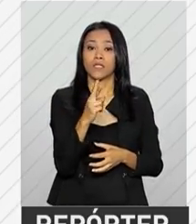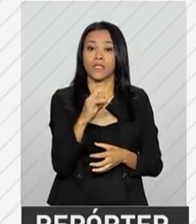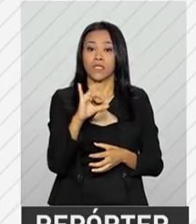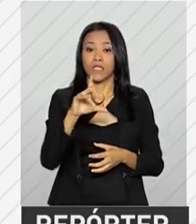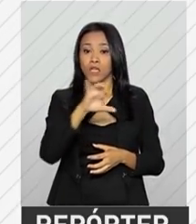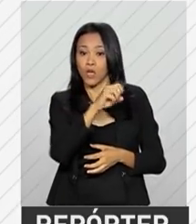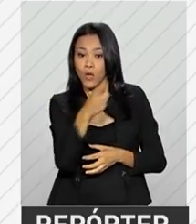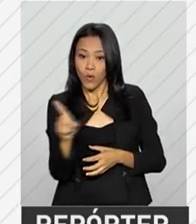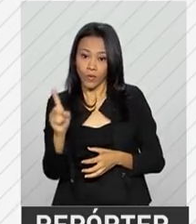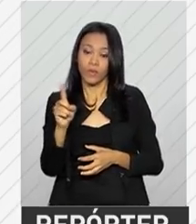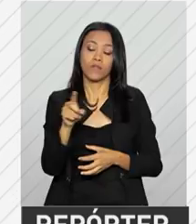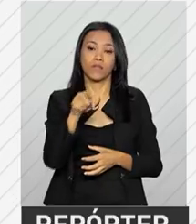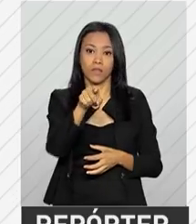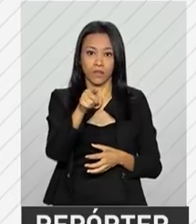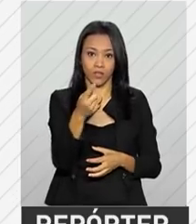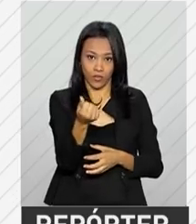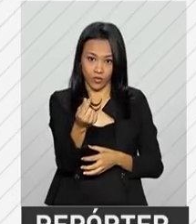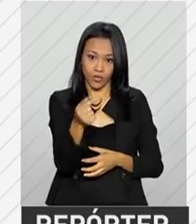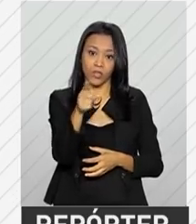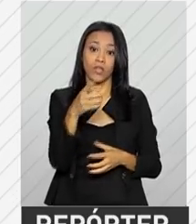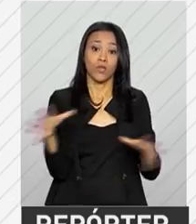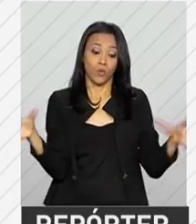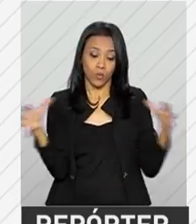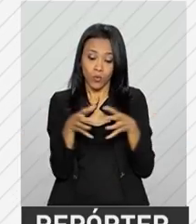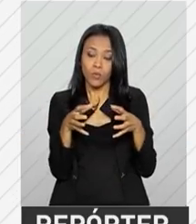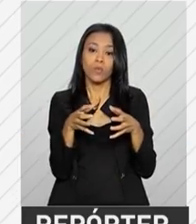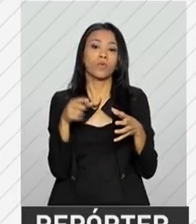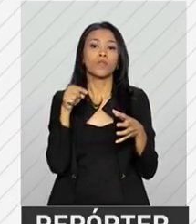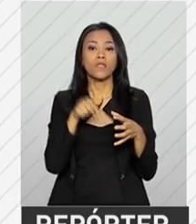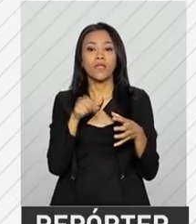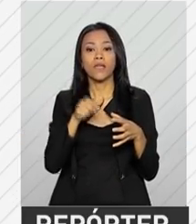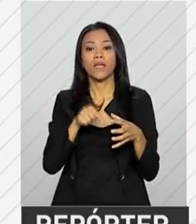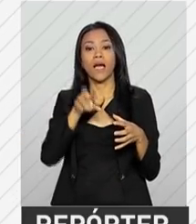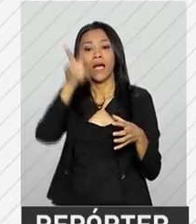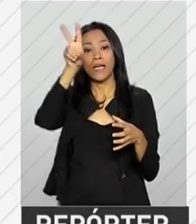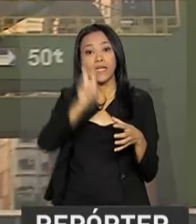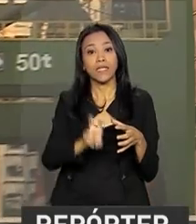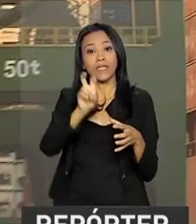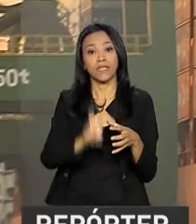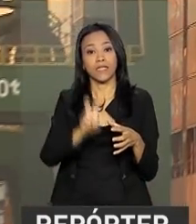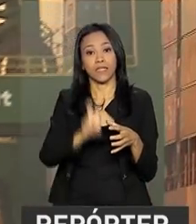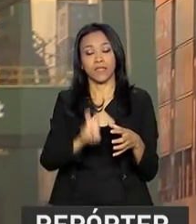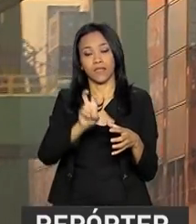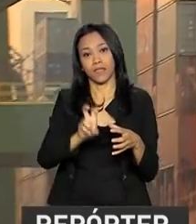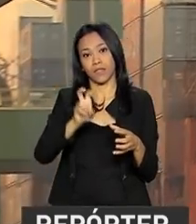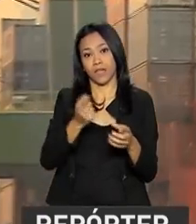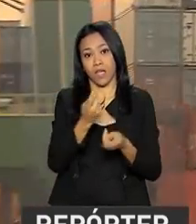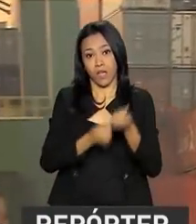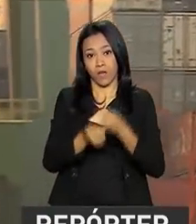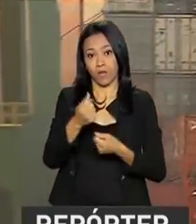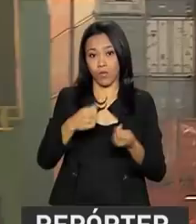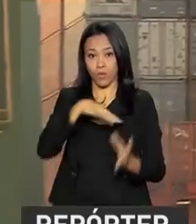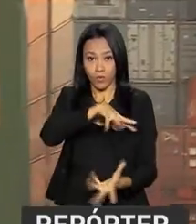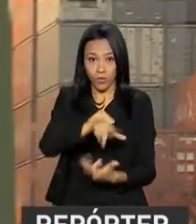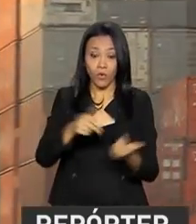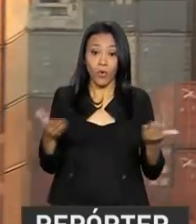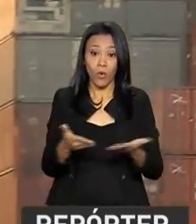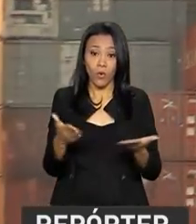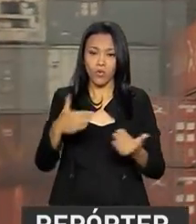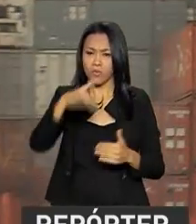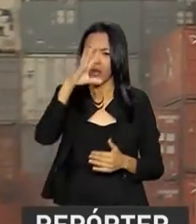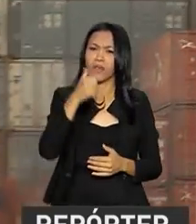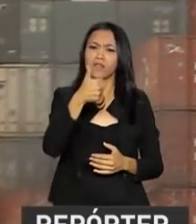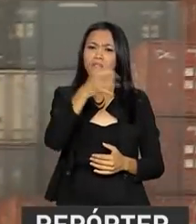dólares juntos os países do bloco representam a quinta economia do mundo hoje mais de 10% das exportações